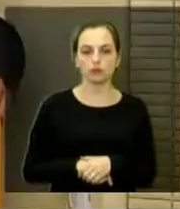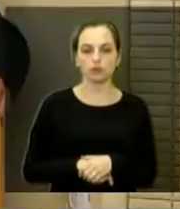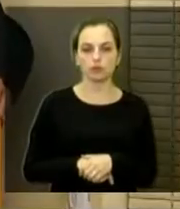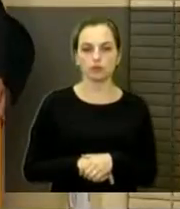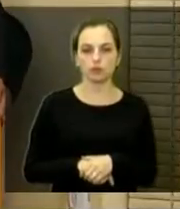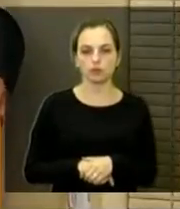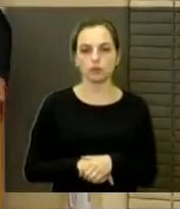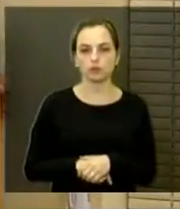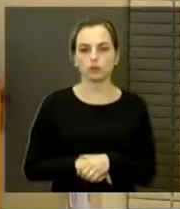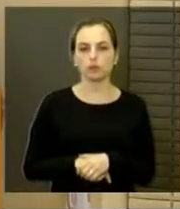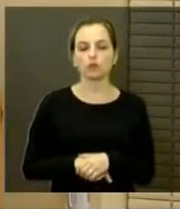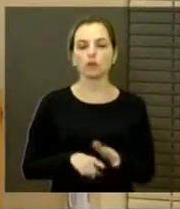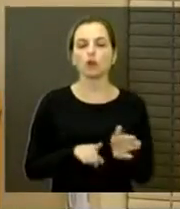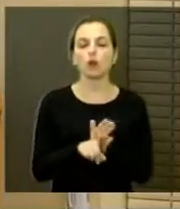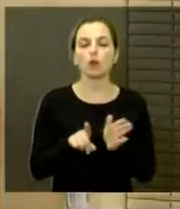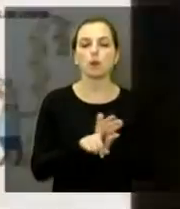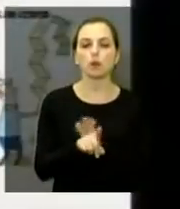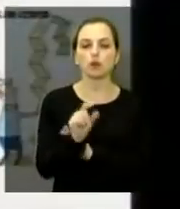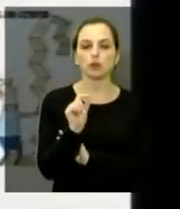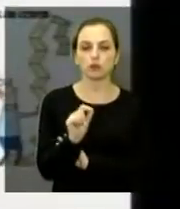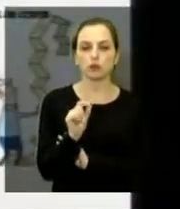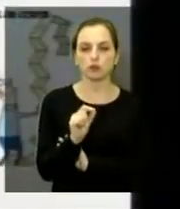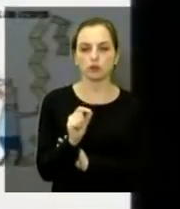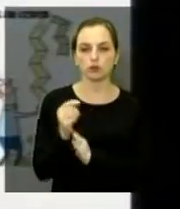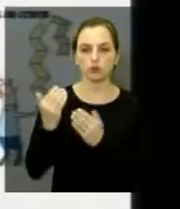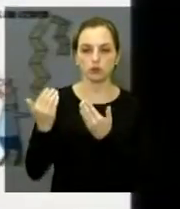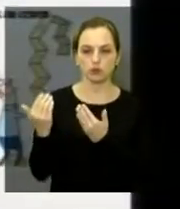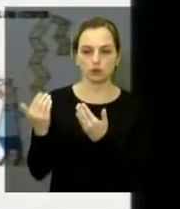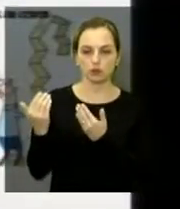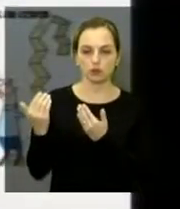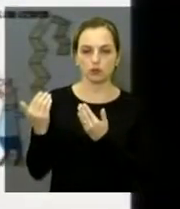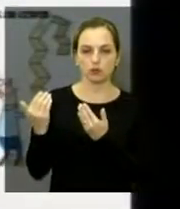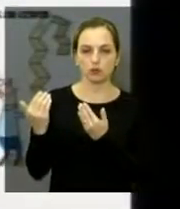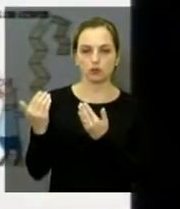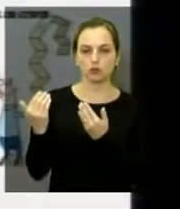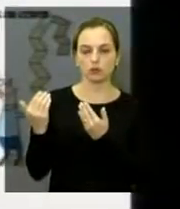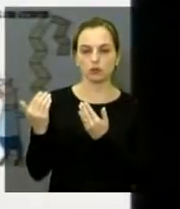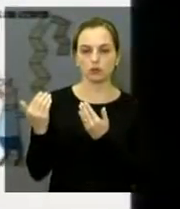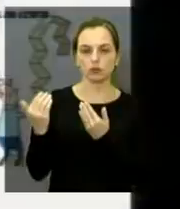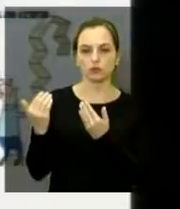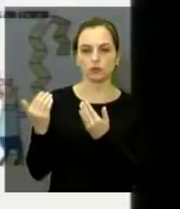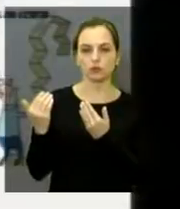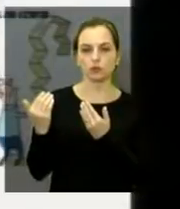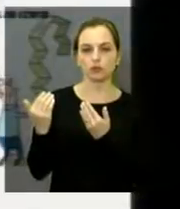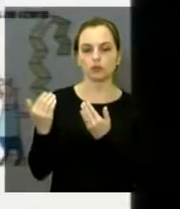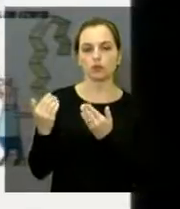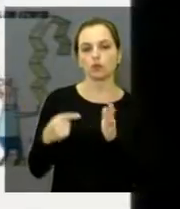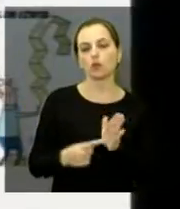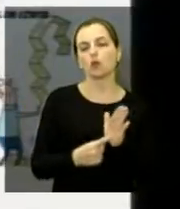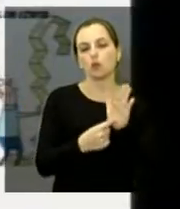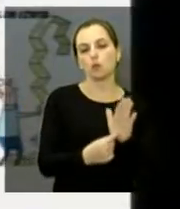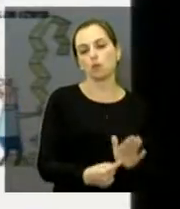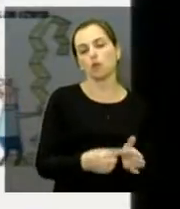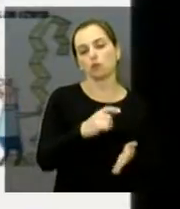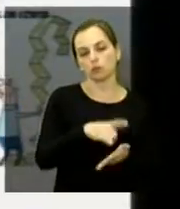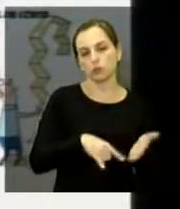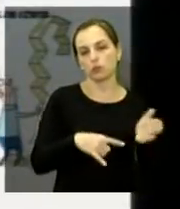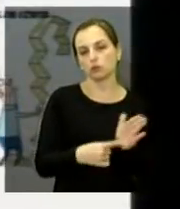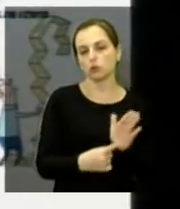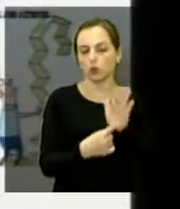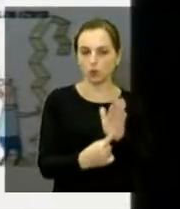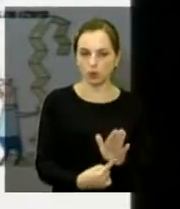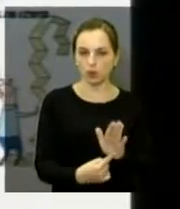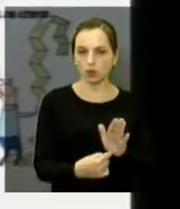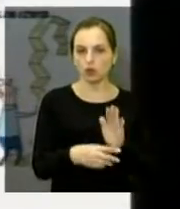fizemos um levantamento, aí até a respeito disso, estou oficiando ao DAE, porque oficial DAE, porque a partir do